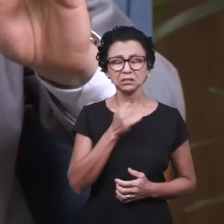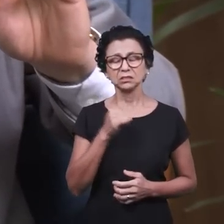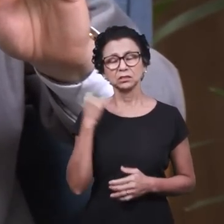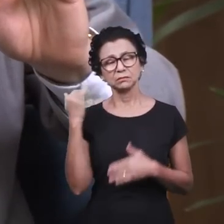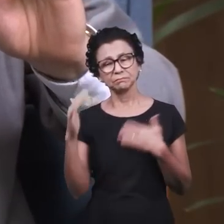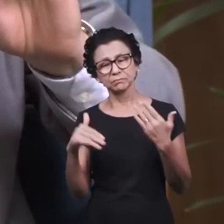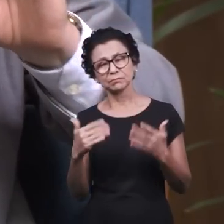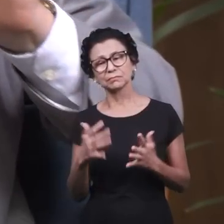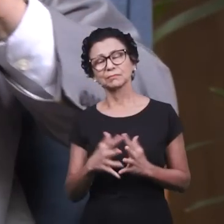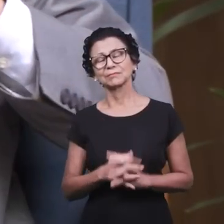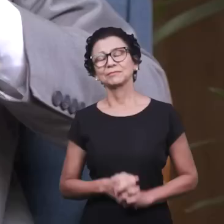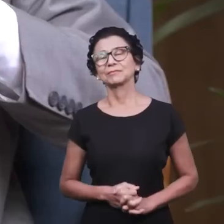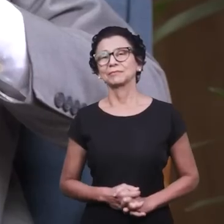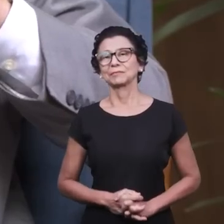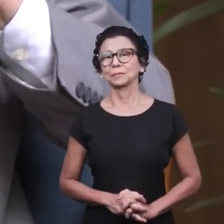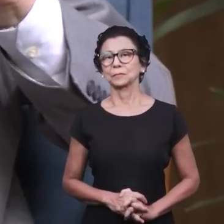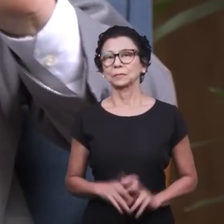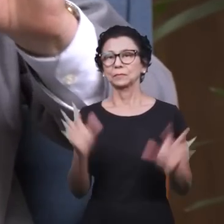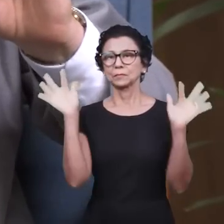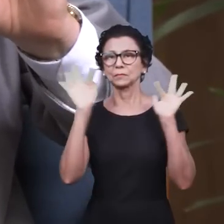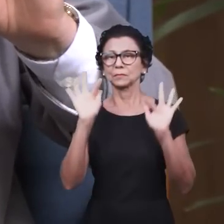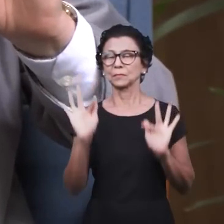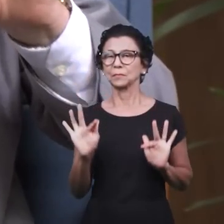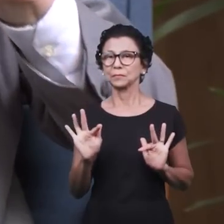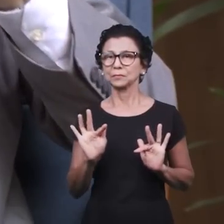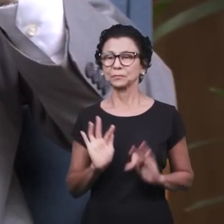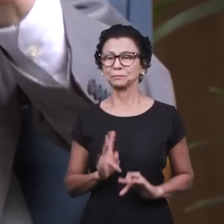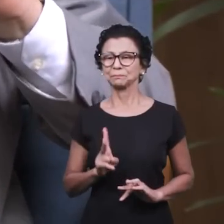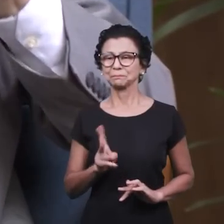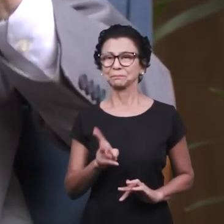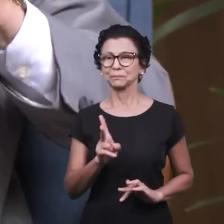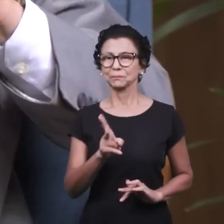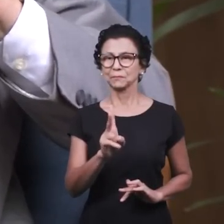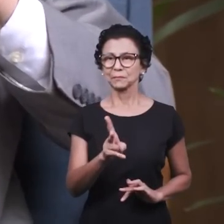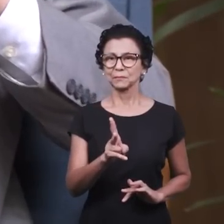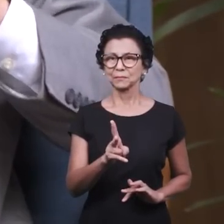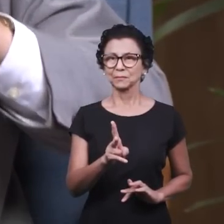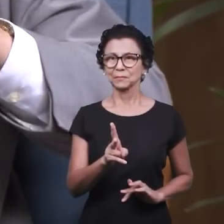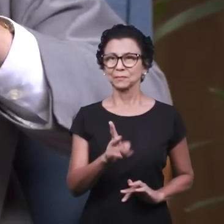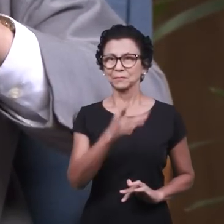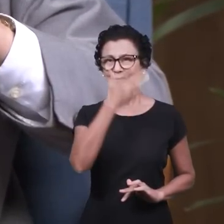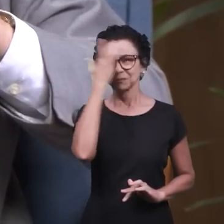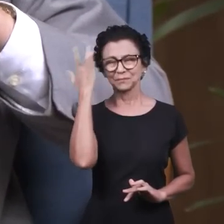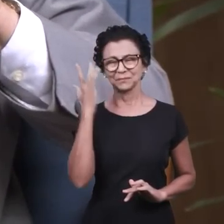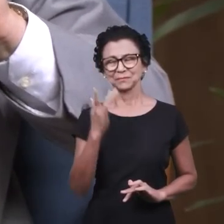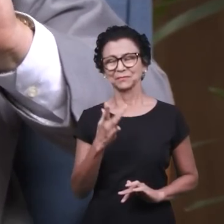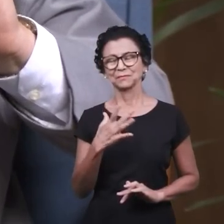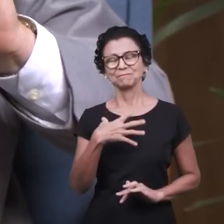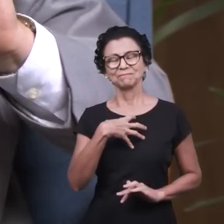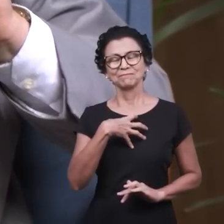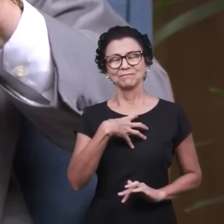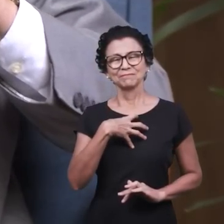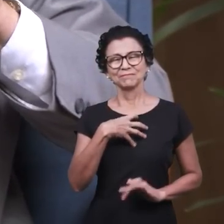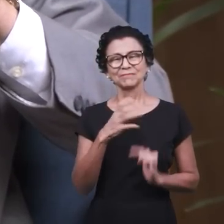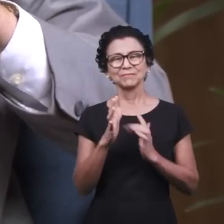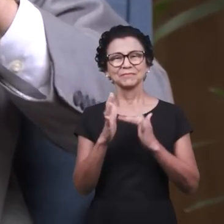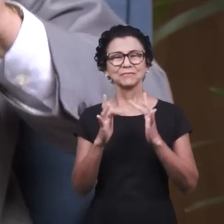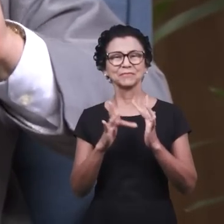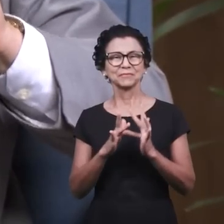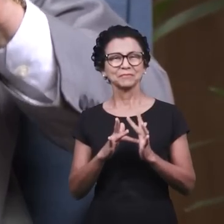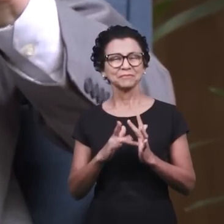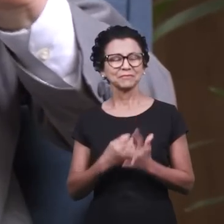felicidade, que é um estado contínuo. Aquele que tem o Senhor Jesus é feliz. E o texto